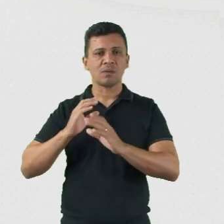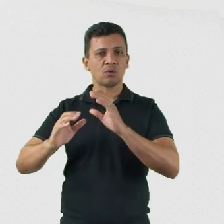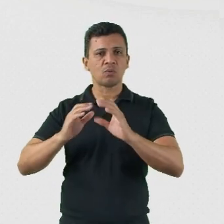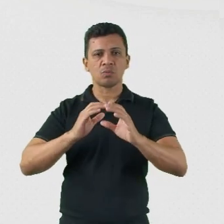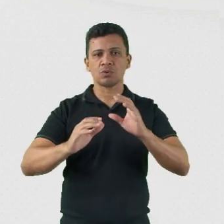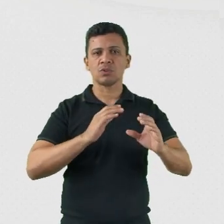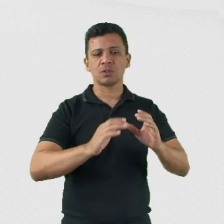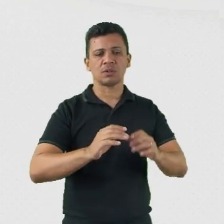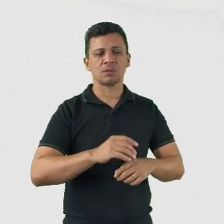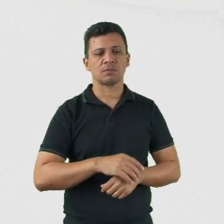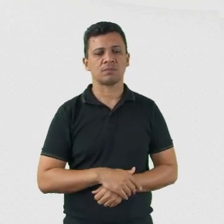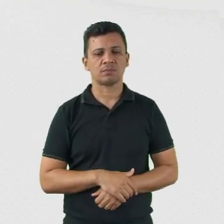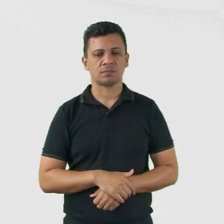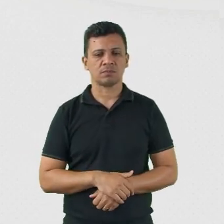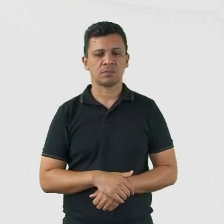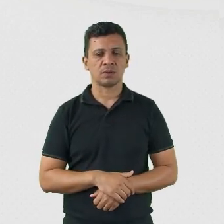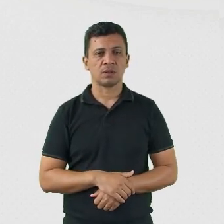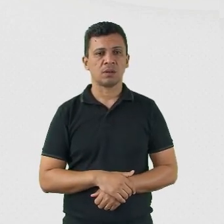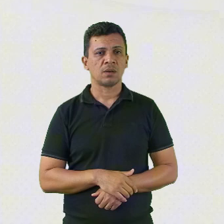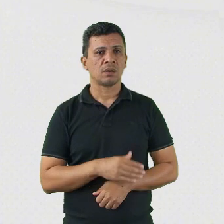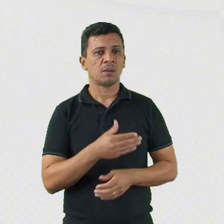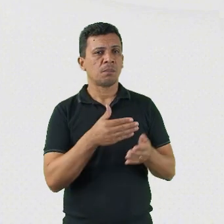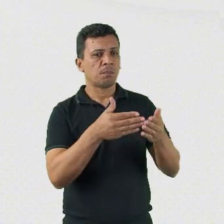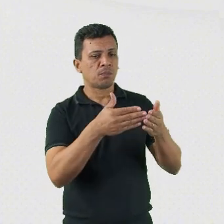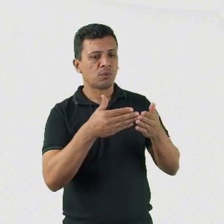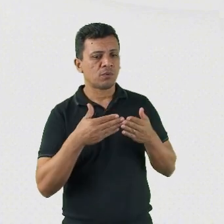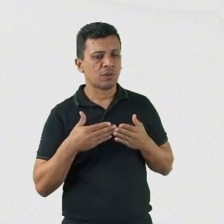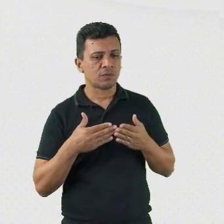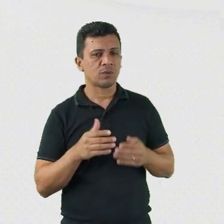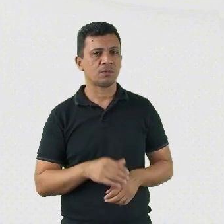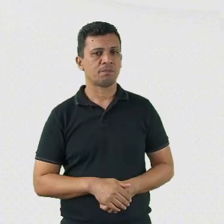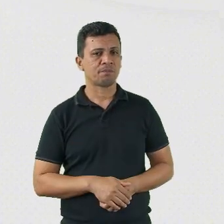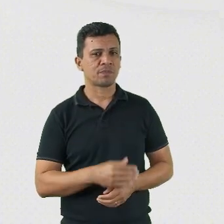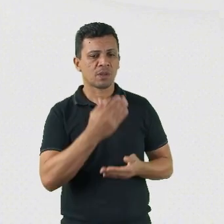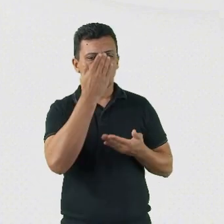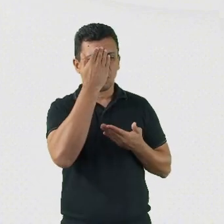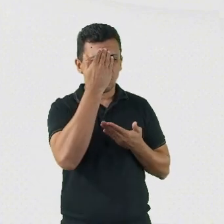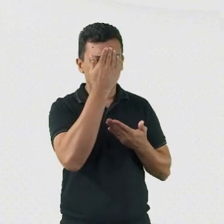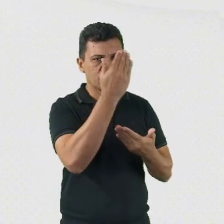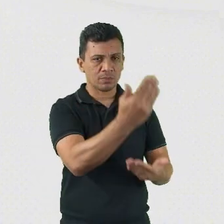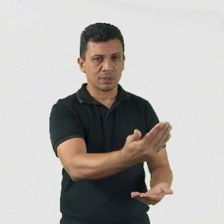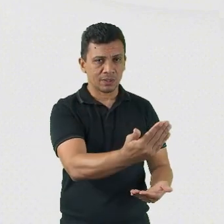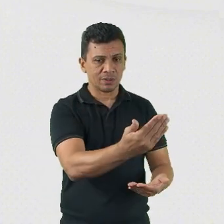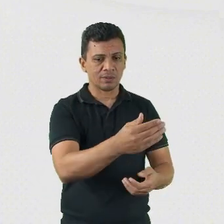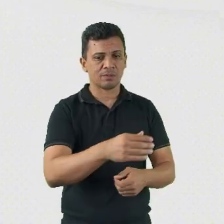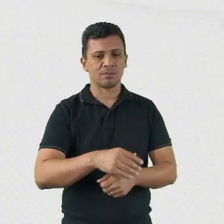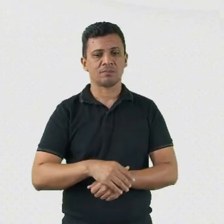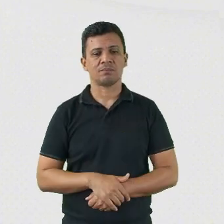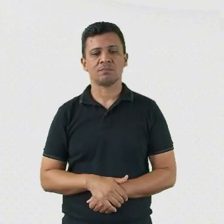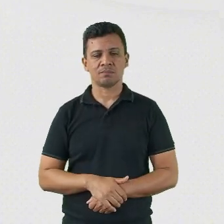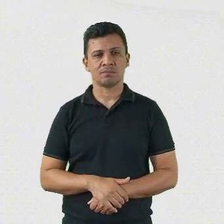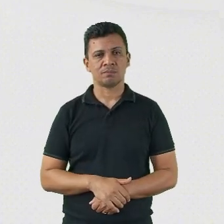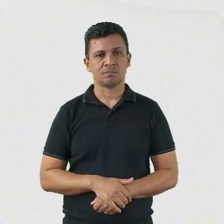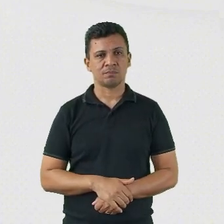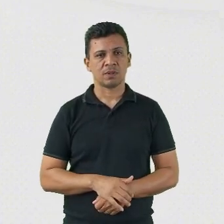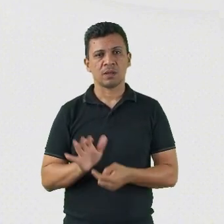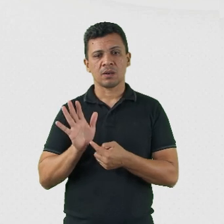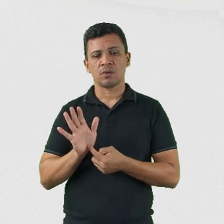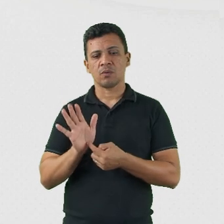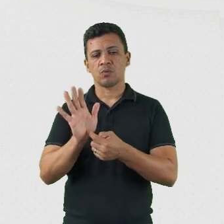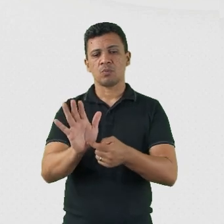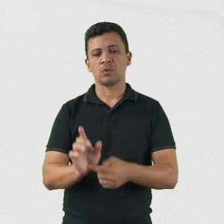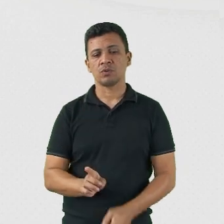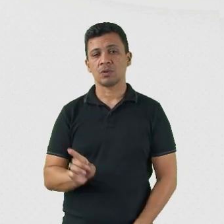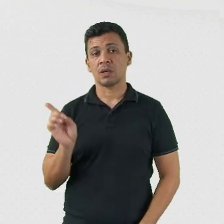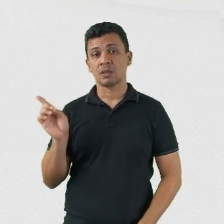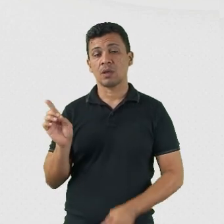pessoas. Please, por favor. Thank you, obrigado ou obrigada. E aí eu mostro para vocês